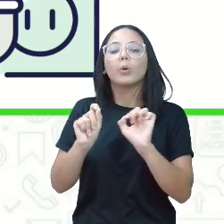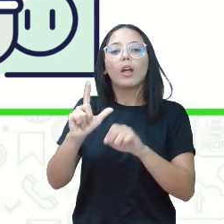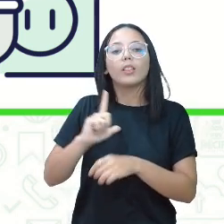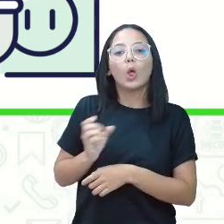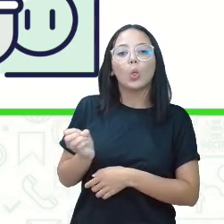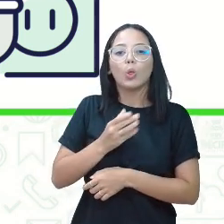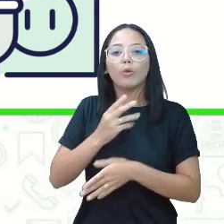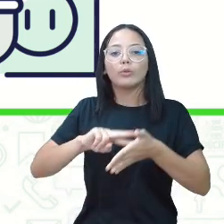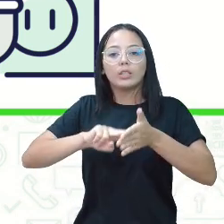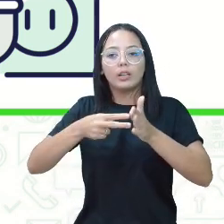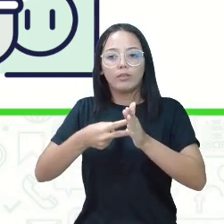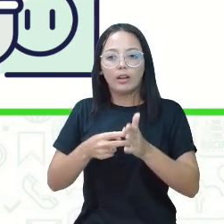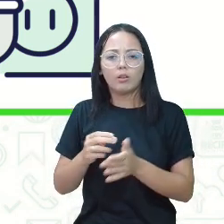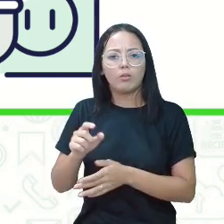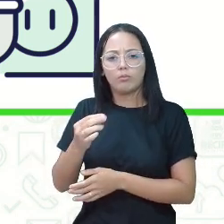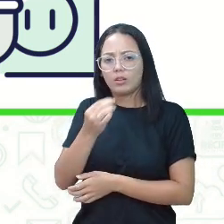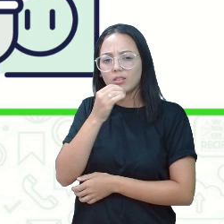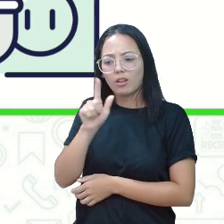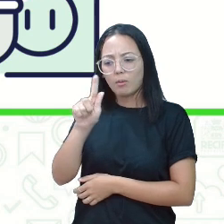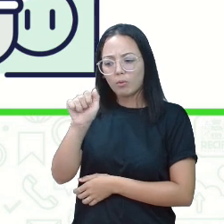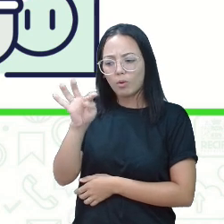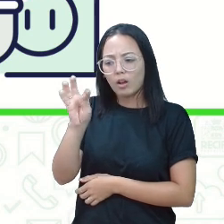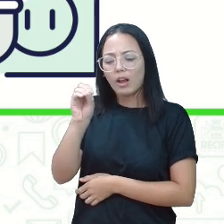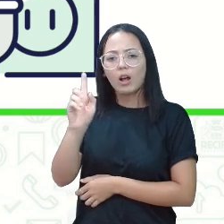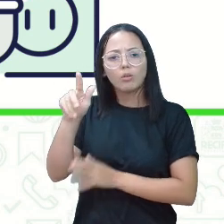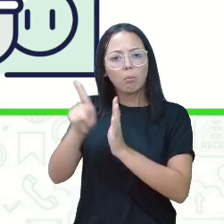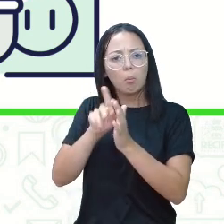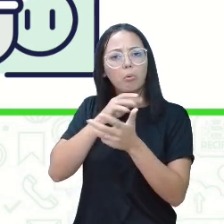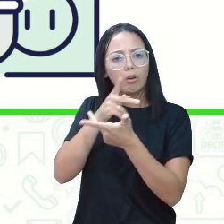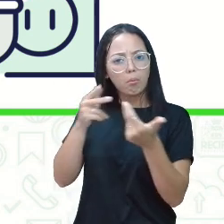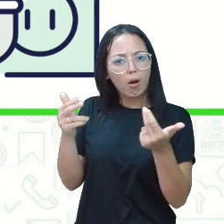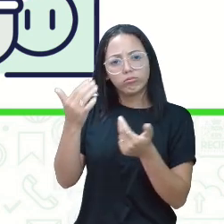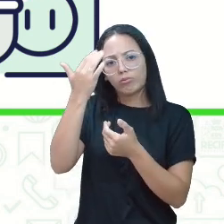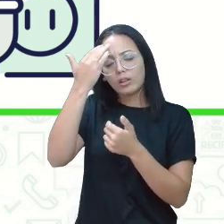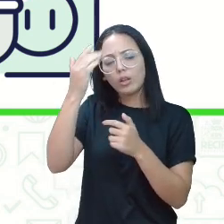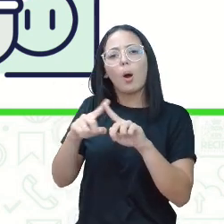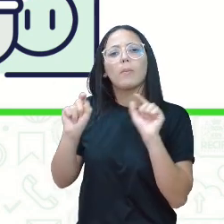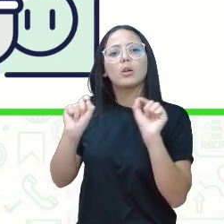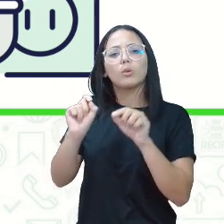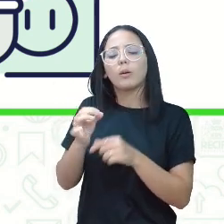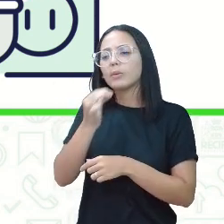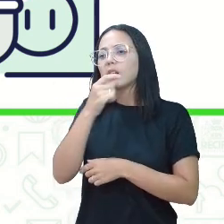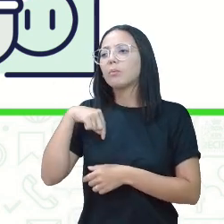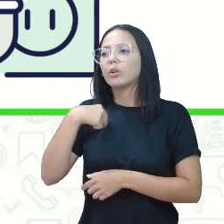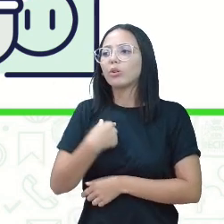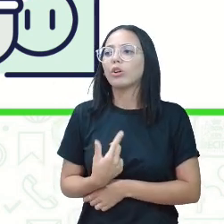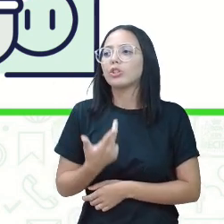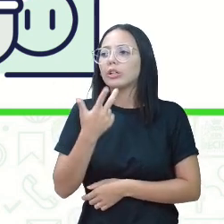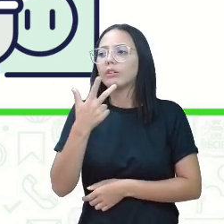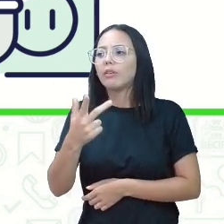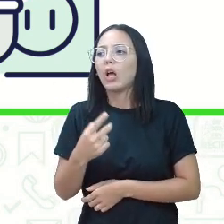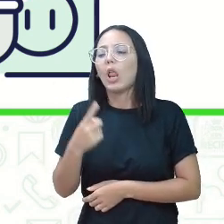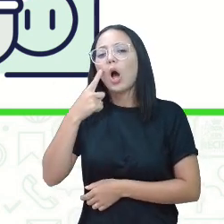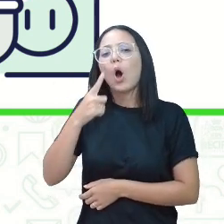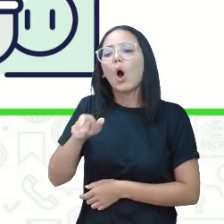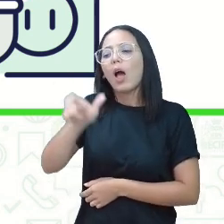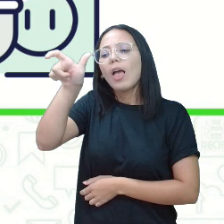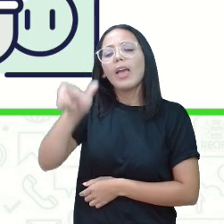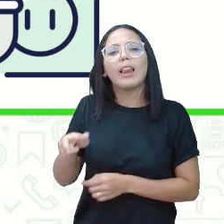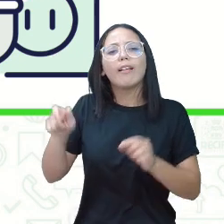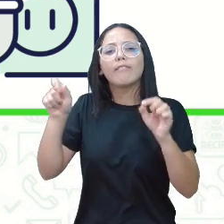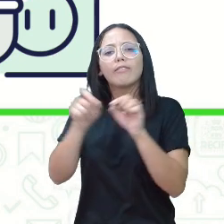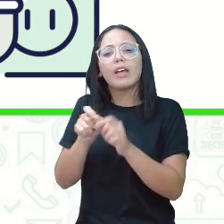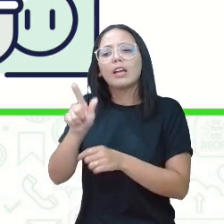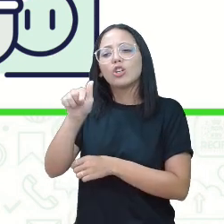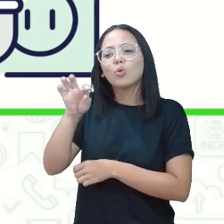novo significado. Gato. Gato é um animal. Mas quando a gente diz assim, João fez um